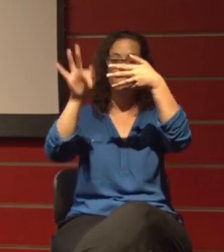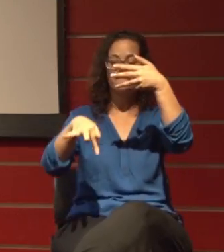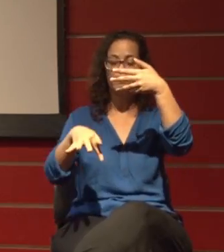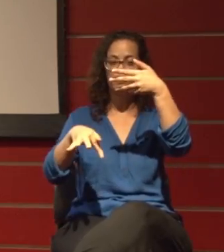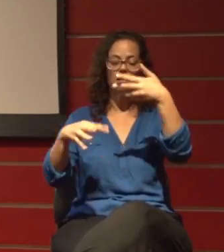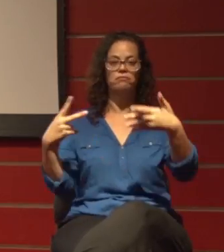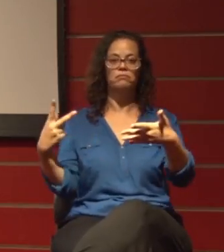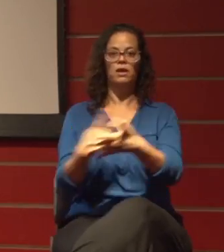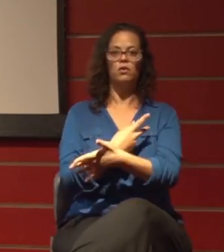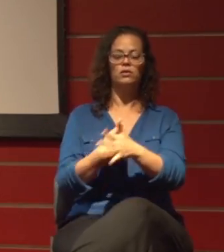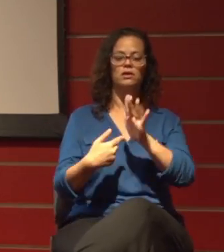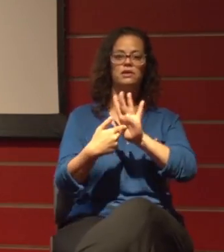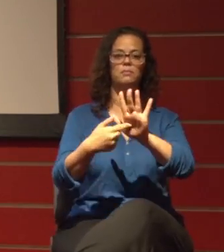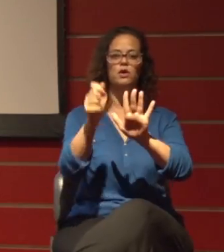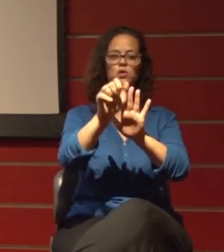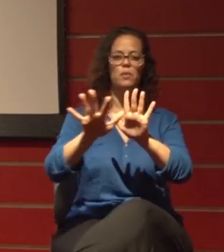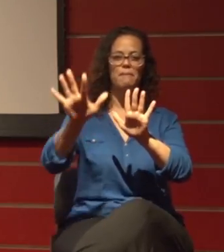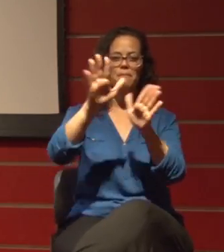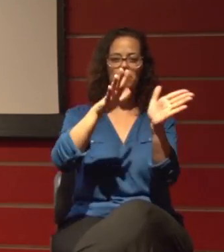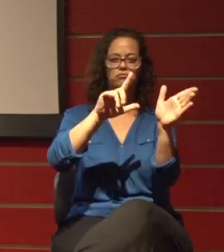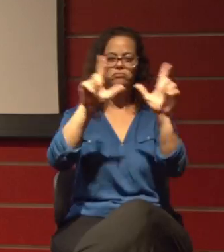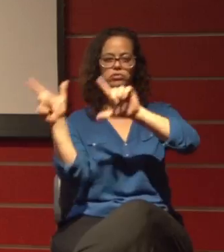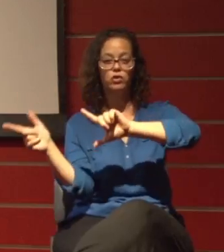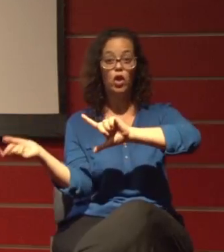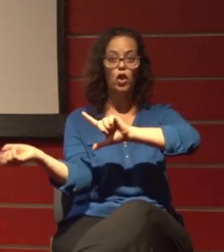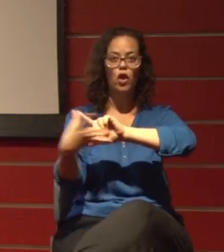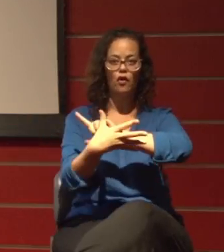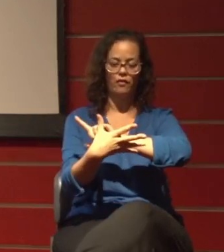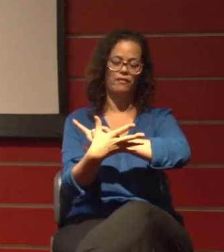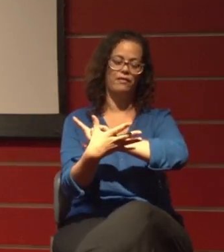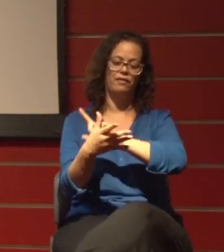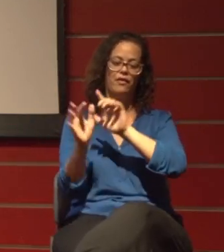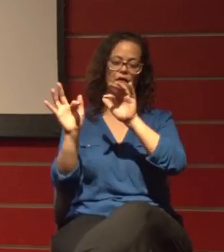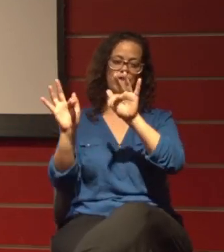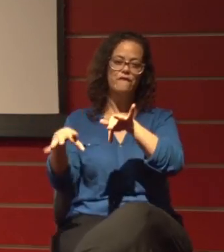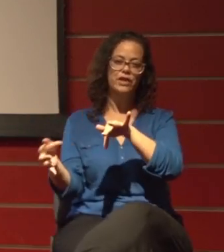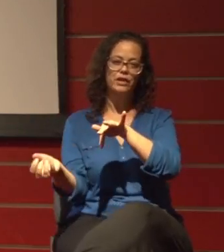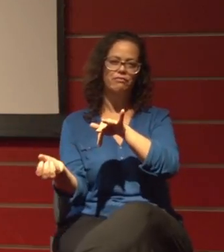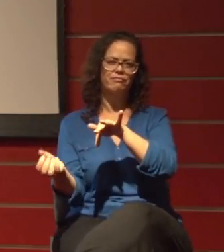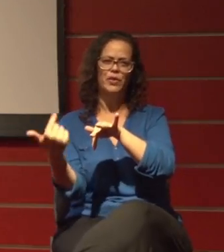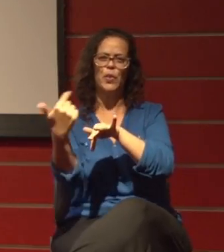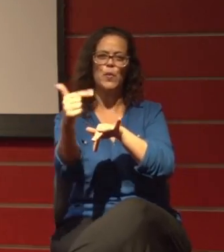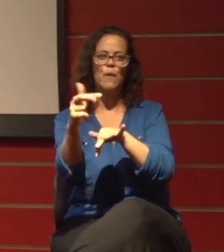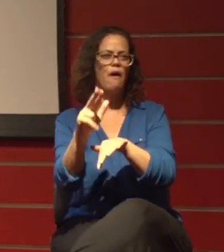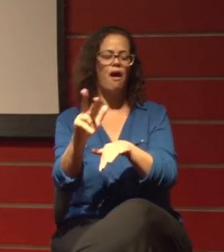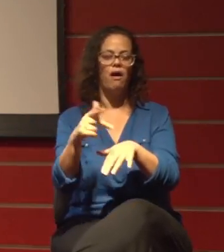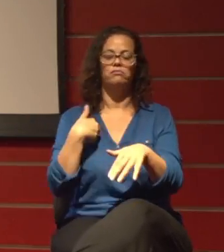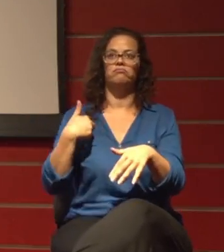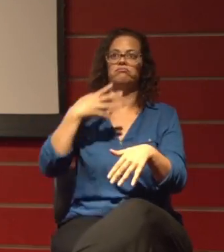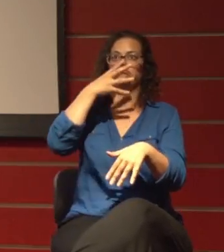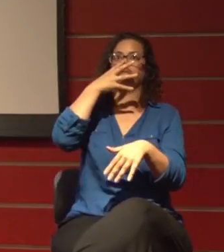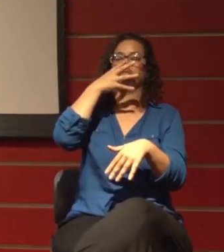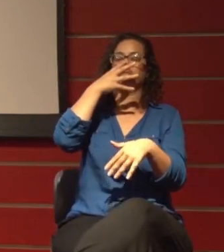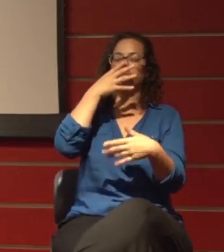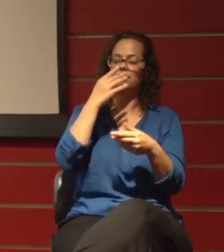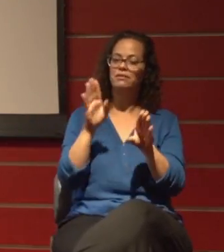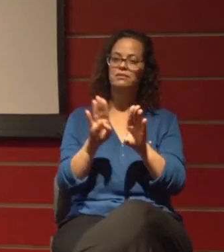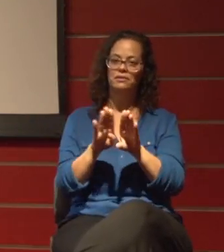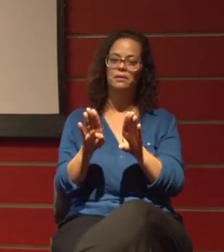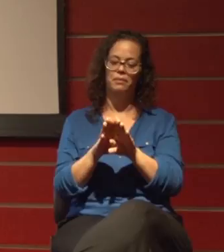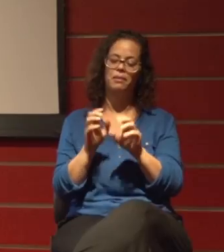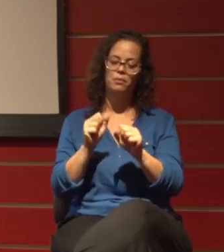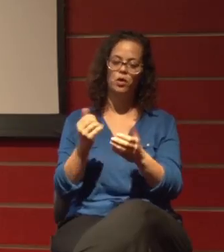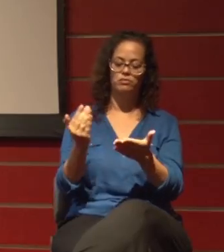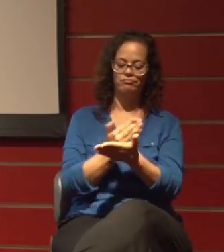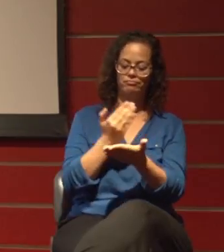fim né vem uma nova história eh isso você vocês também podem trabalhar pode ser trabalhado tanto em